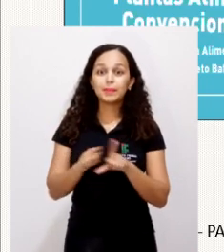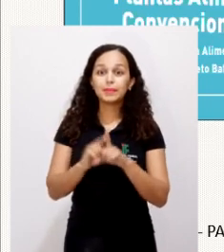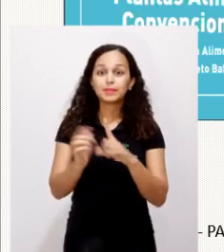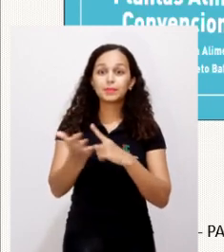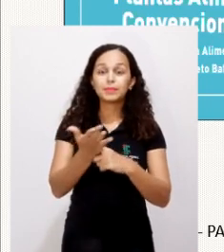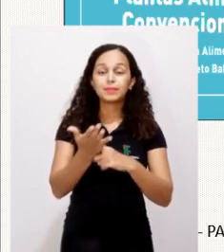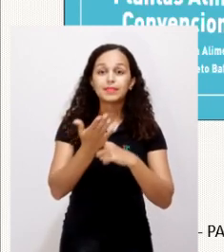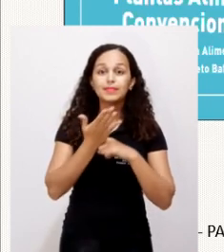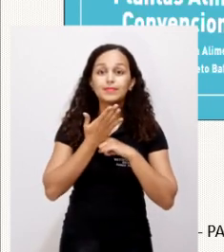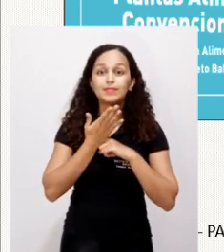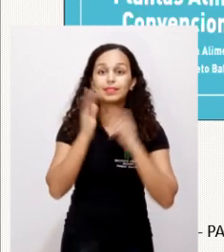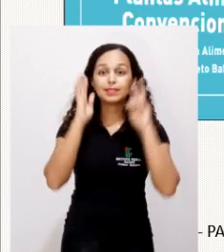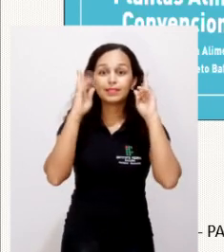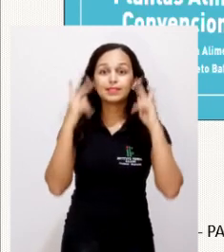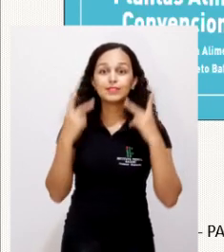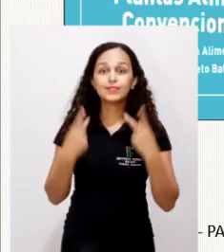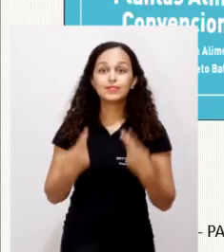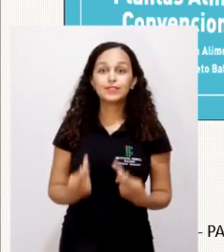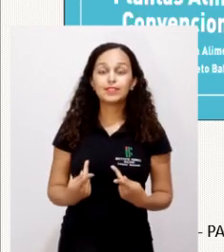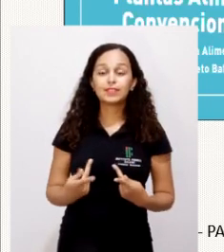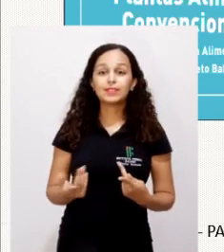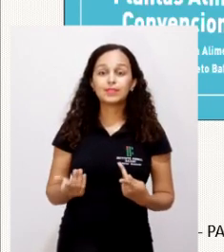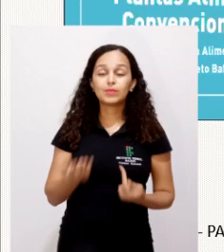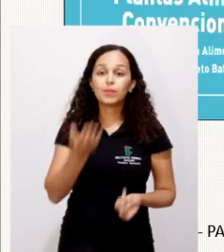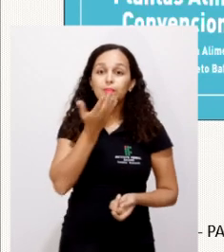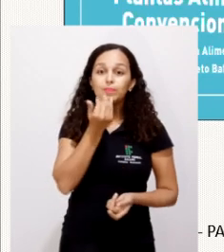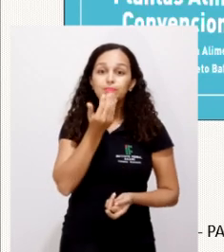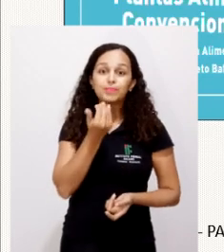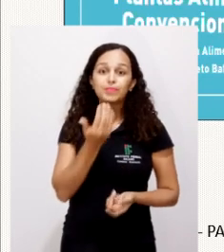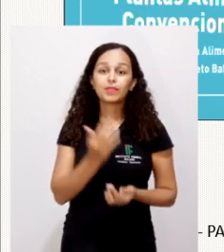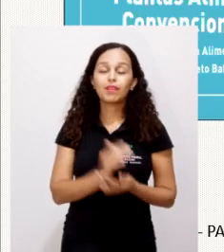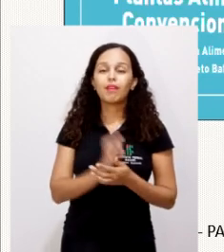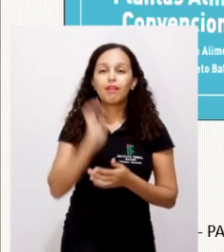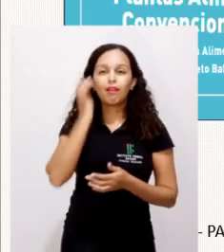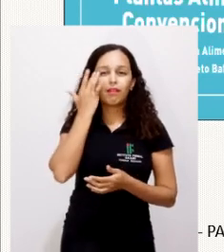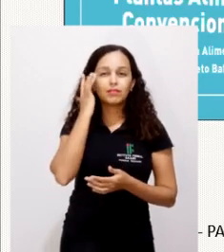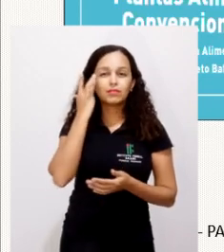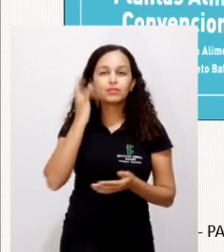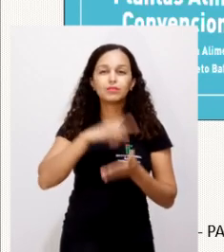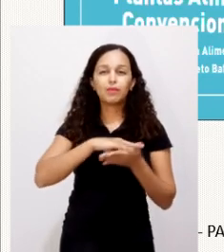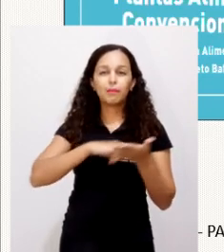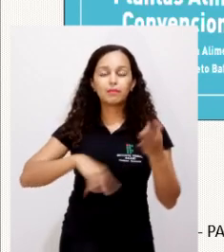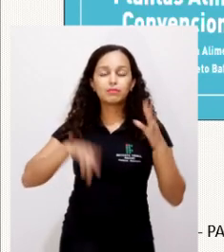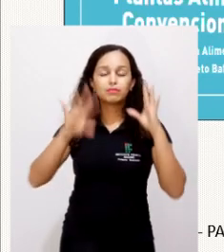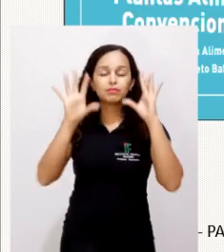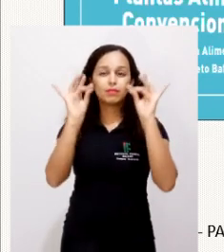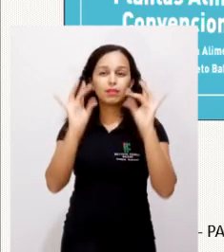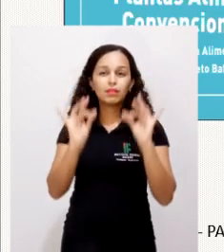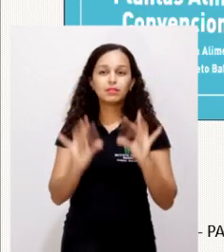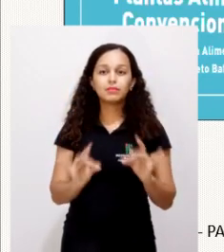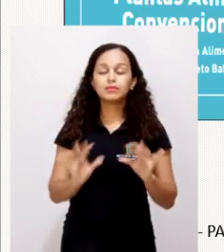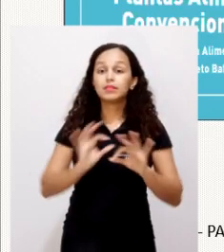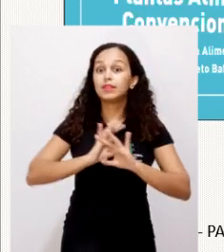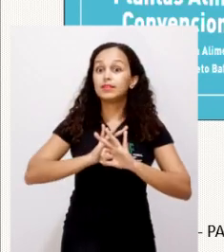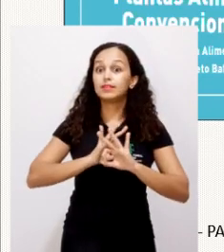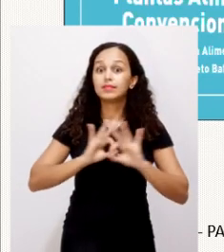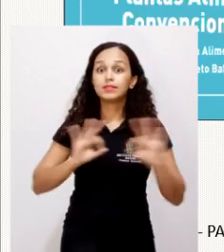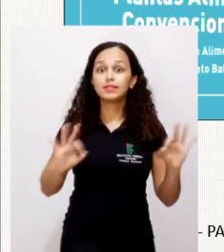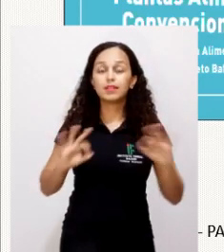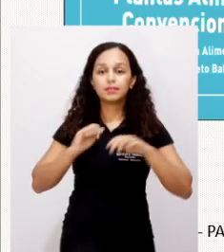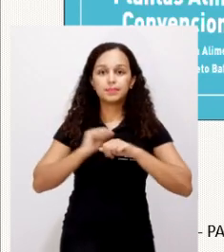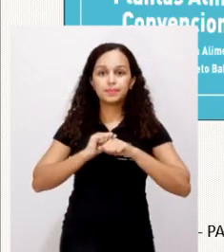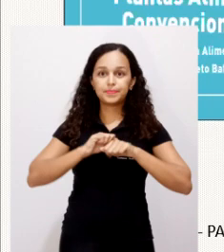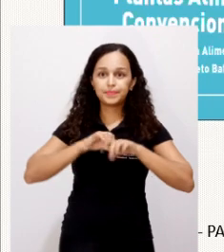benefícios para o organismo humano a partir do consumo. Então, achei o documento bem explicativo, excelente para ser